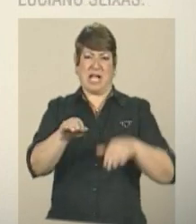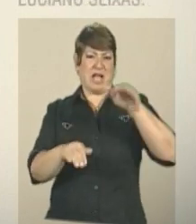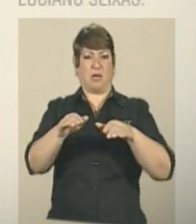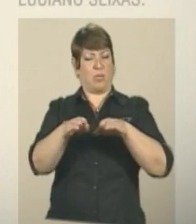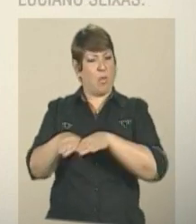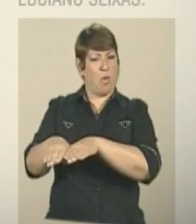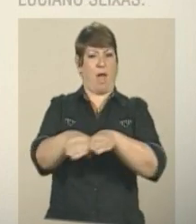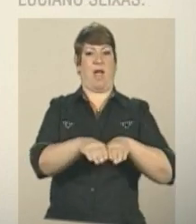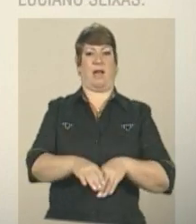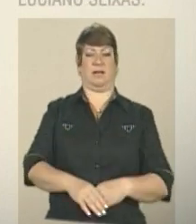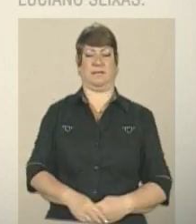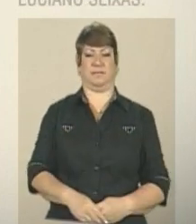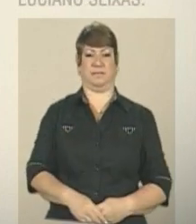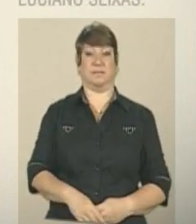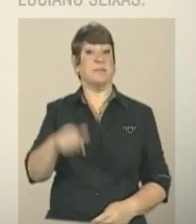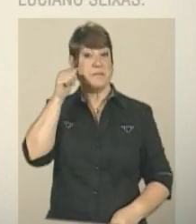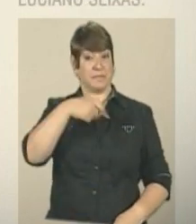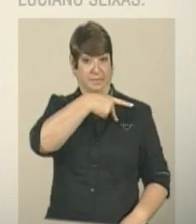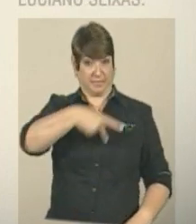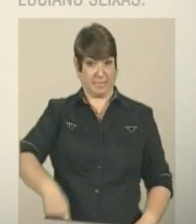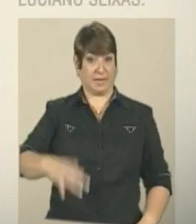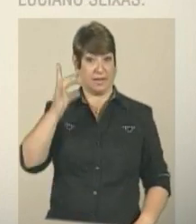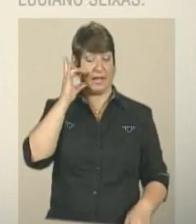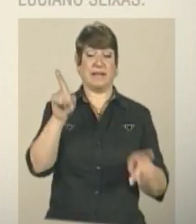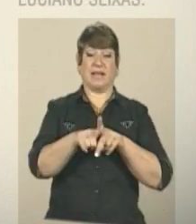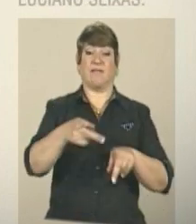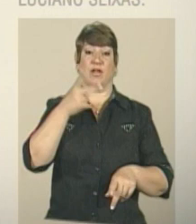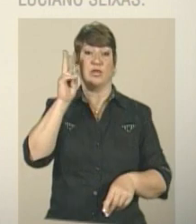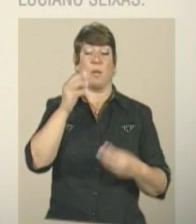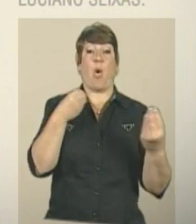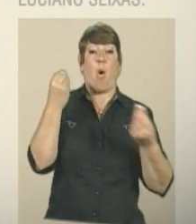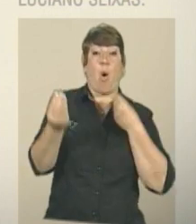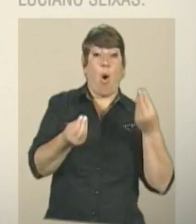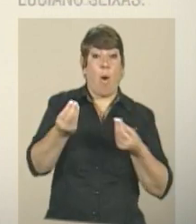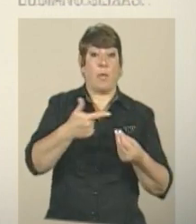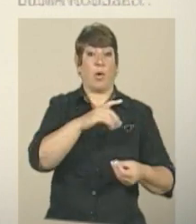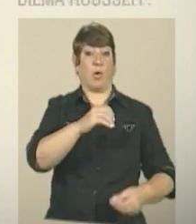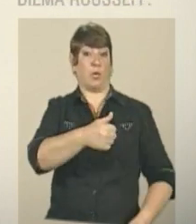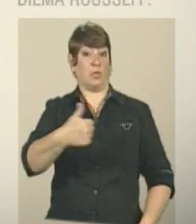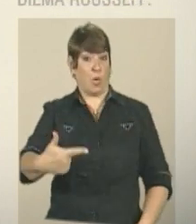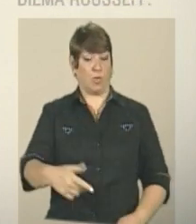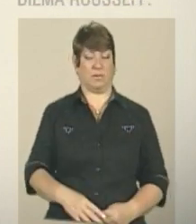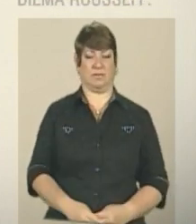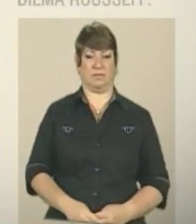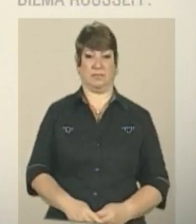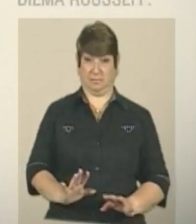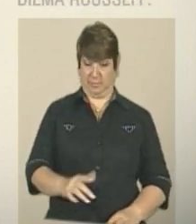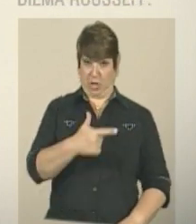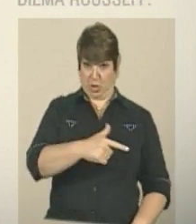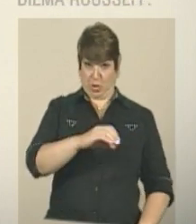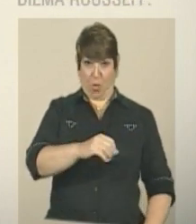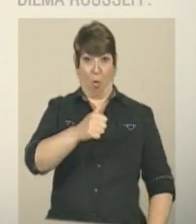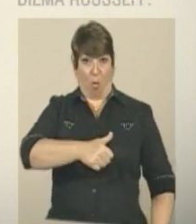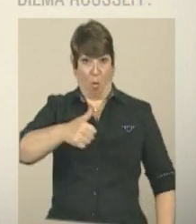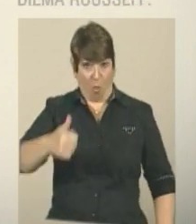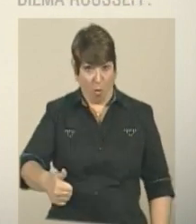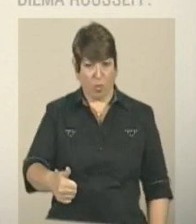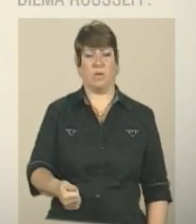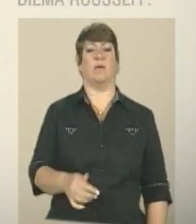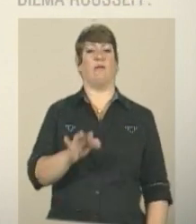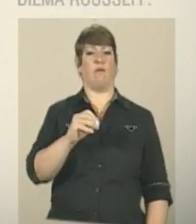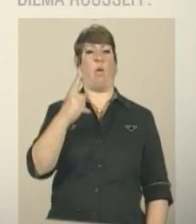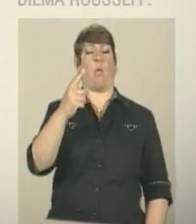A presidenta Dilma Rousseff também falou sobre as perspectivas para o ano que começa agora. 2011 foi um ano de